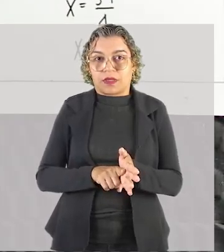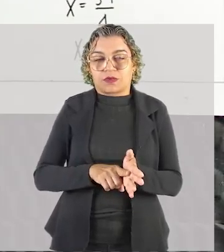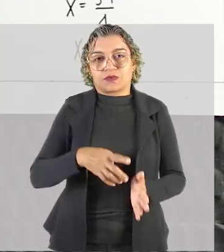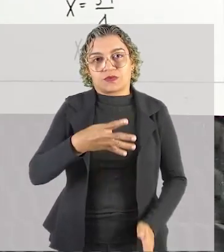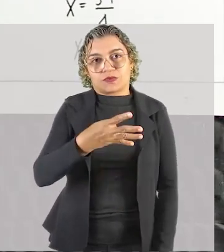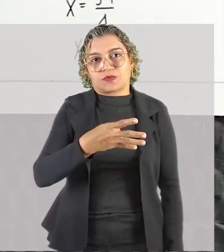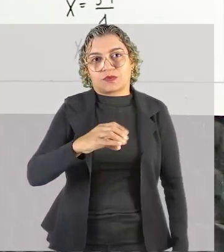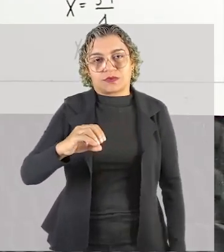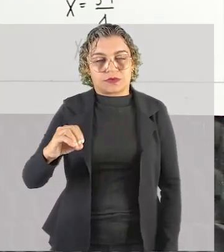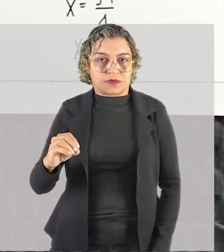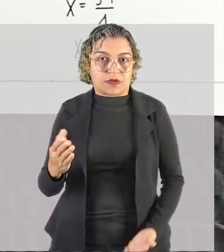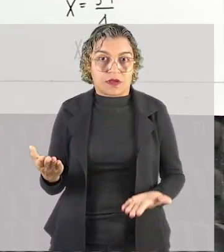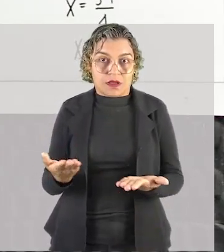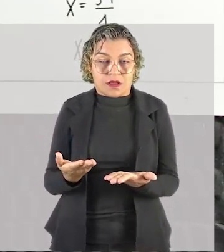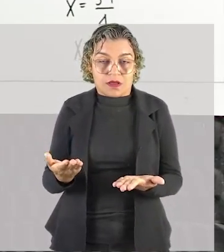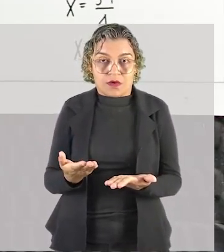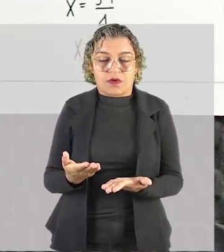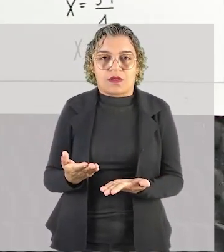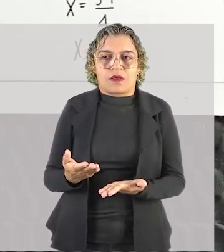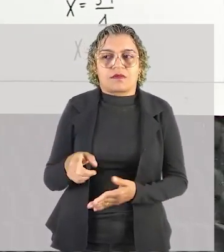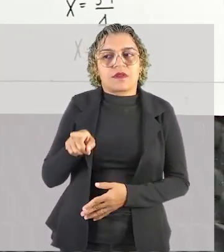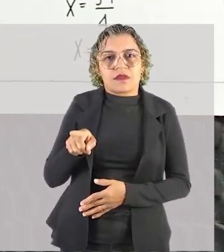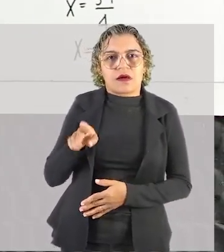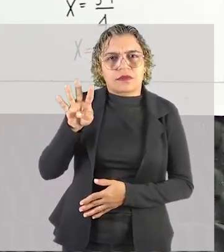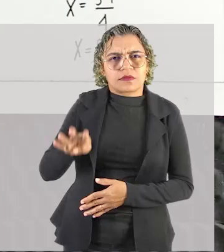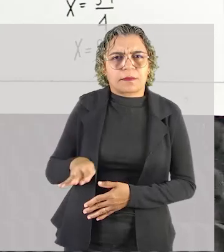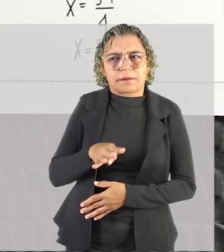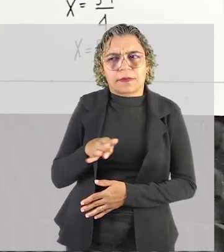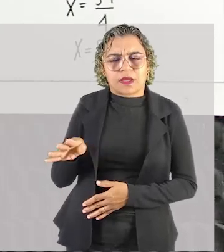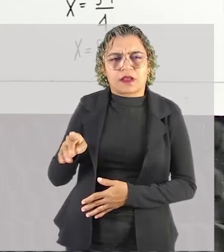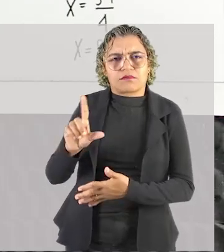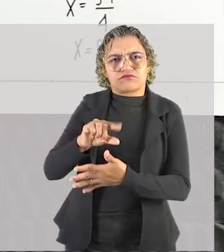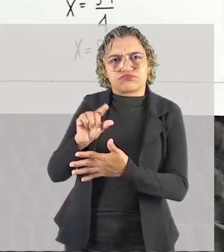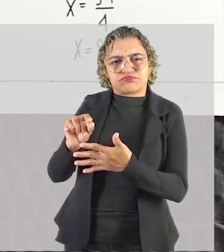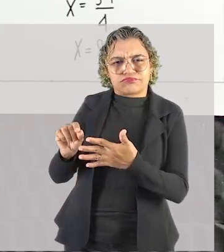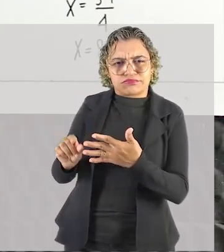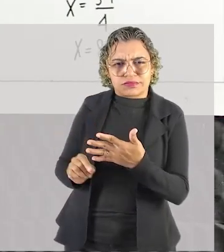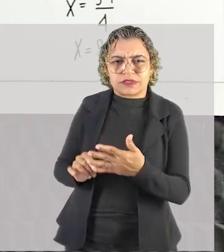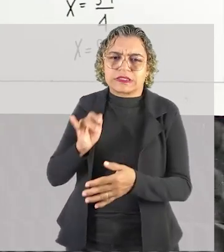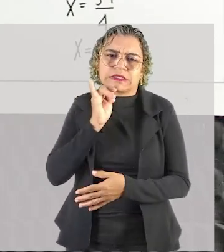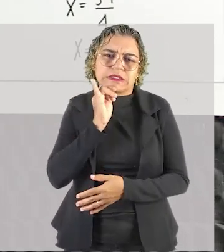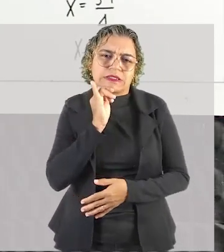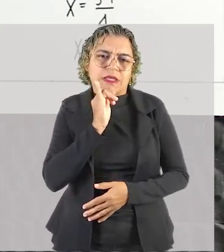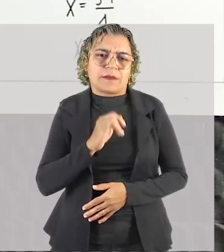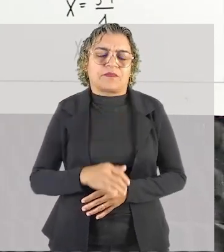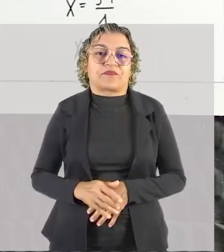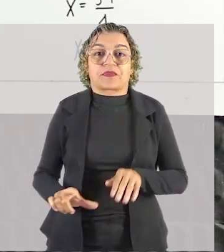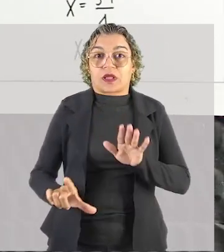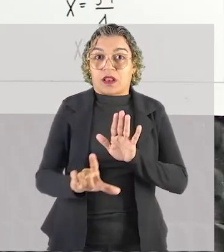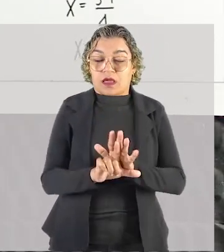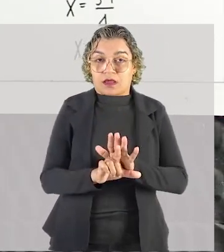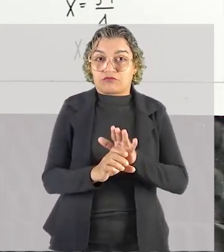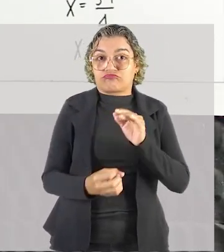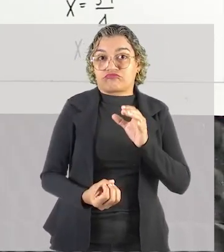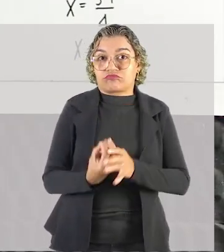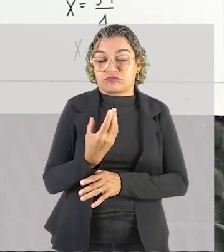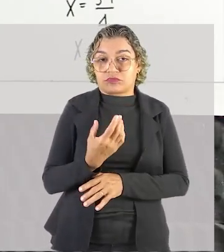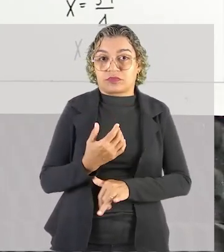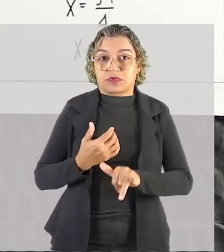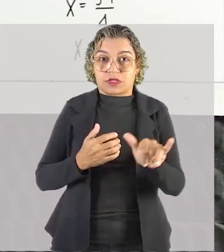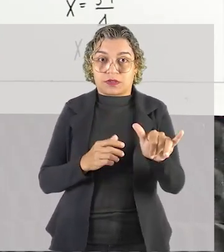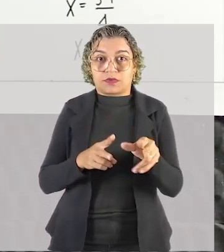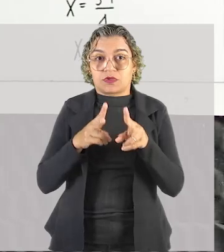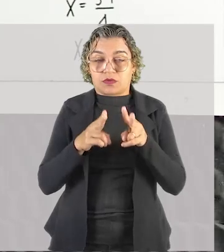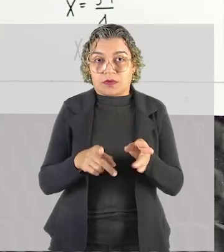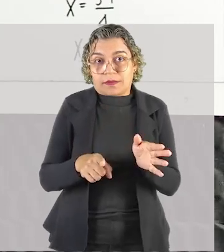Ora, turma, agora é só você buscar nas opções, né? Vamos montar a lei de formação. Nossa lei de formação é Y